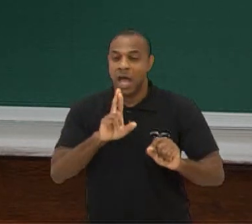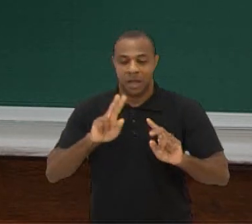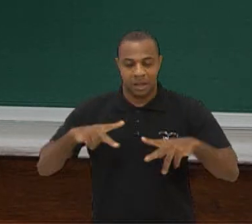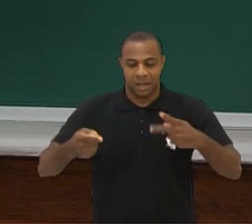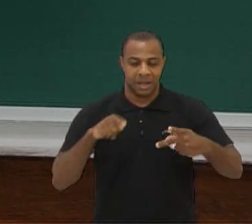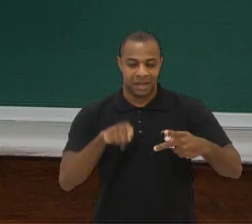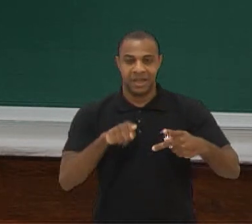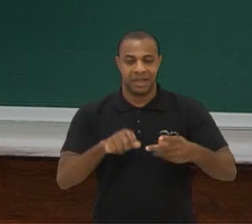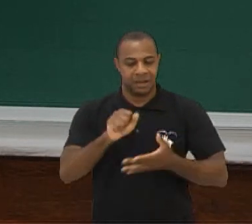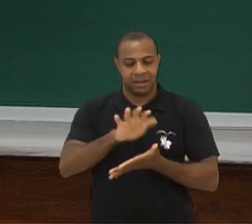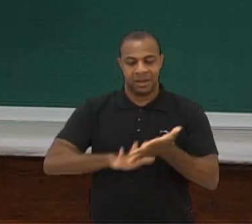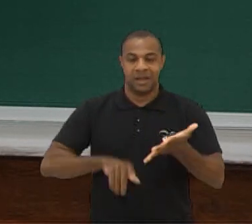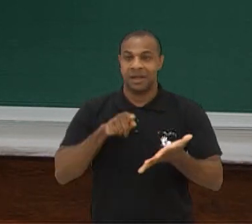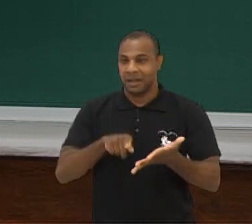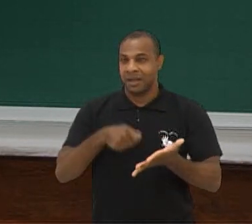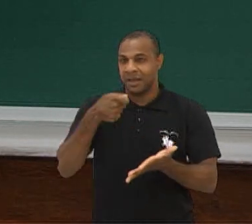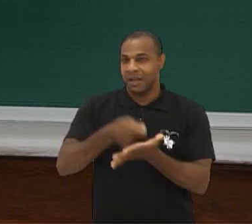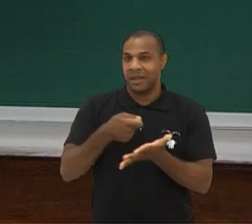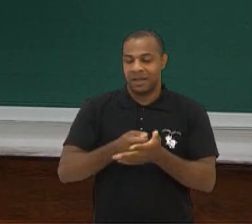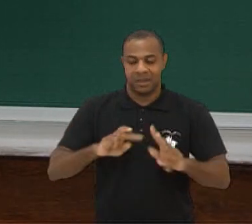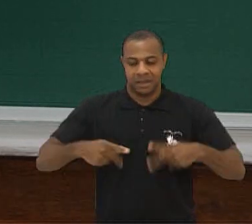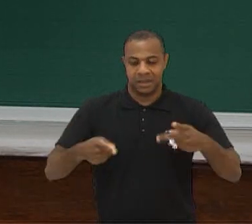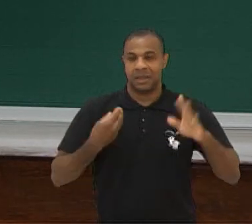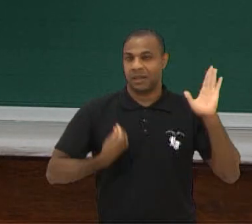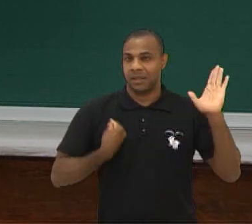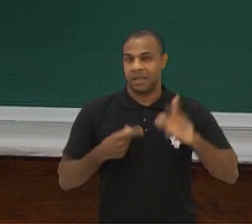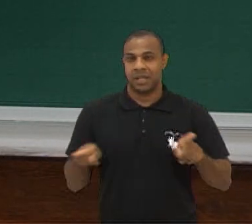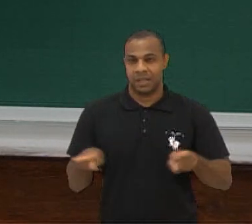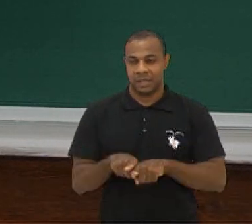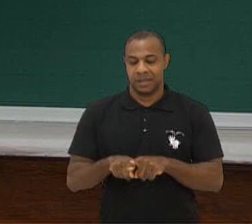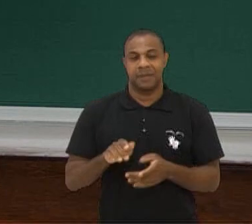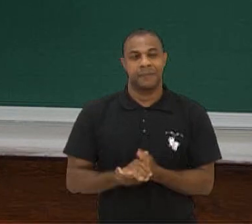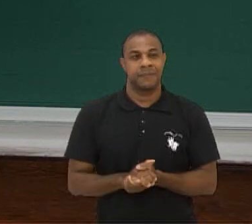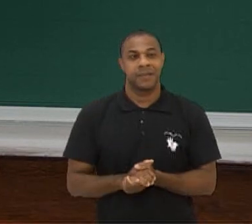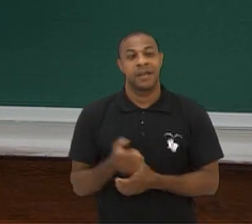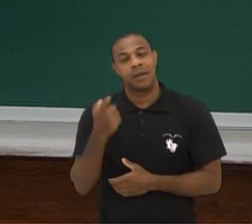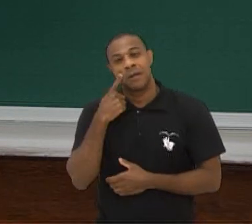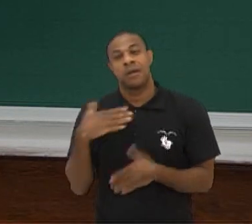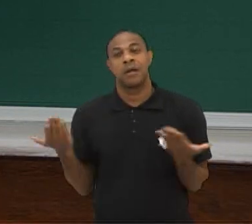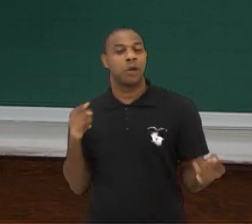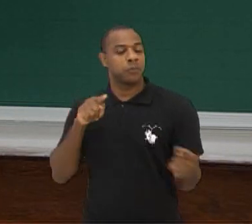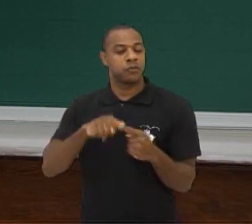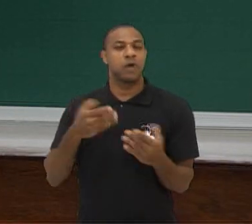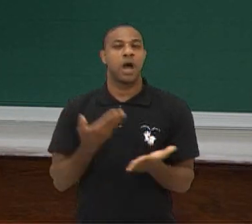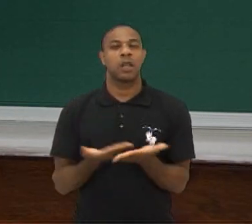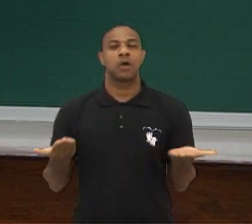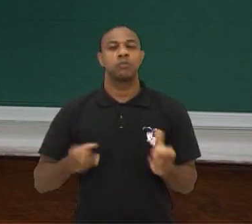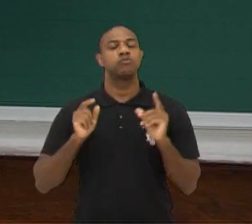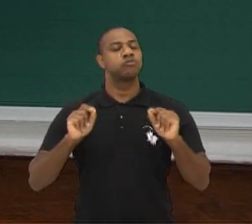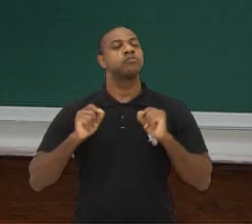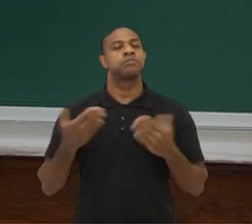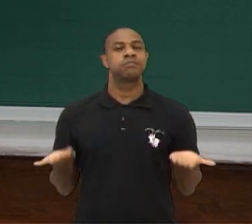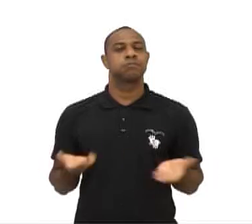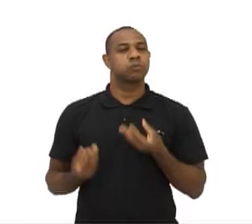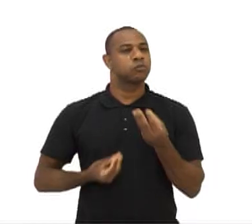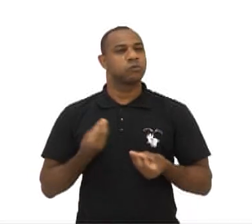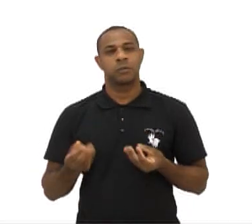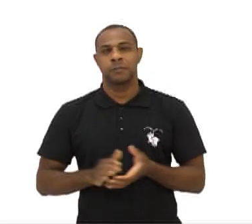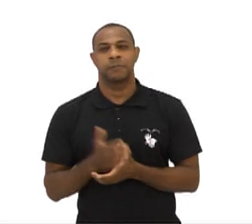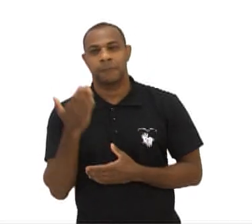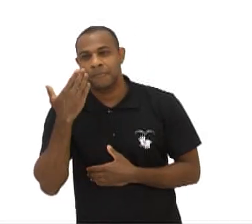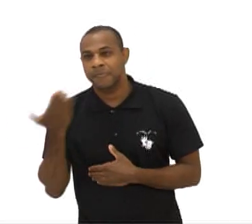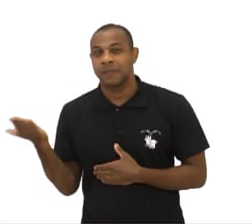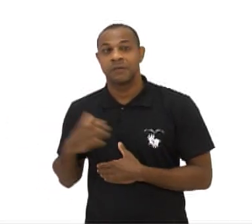formulário de questões e clicar no link para validar a presença de vocês. Então, vamos ver quais são os nossos objetivos para hoje? Então, a gente